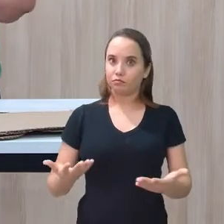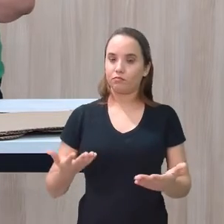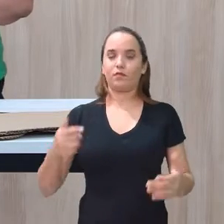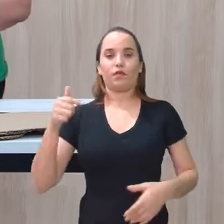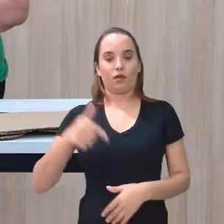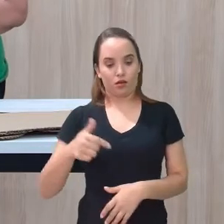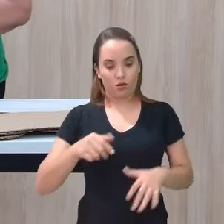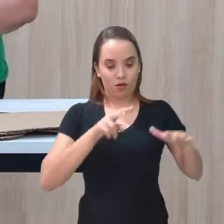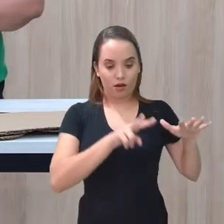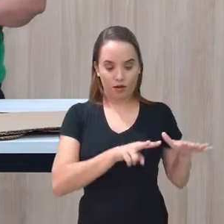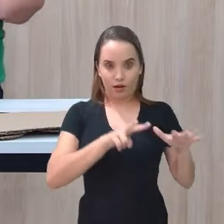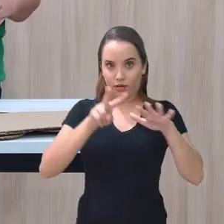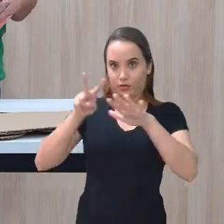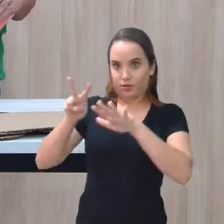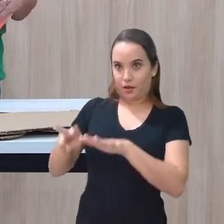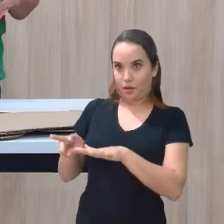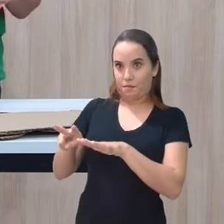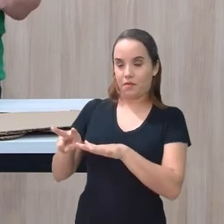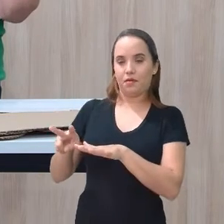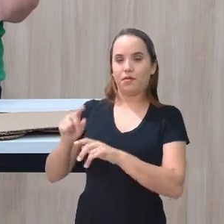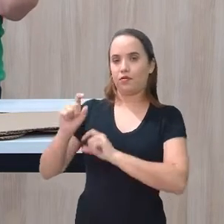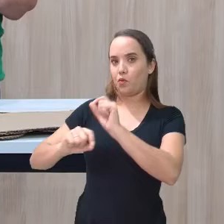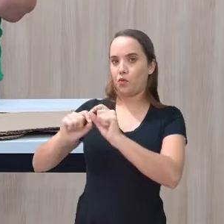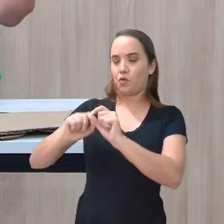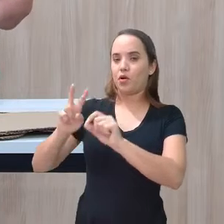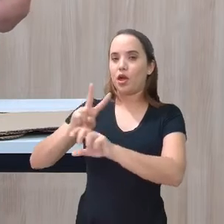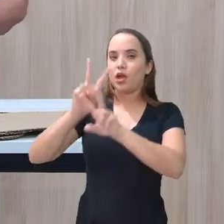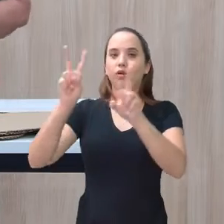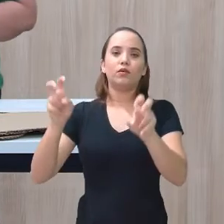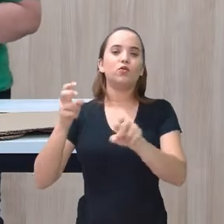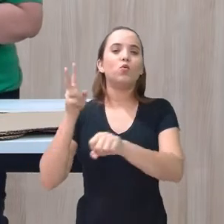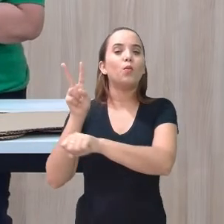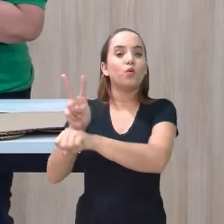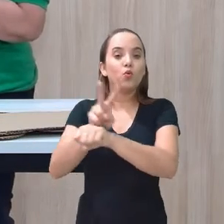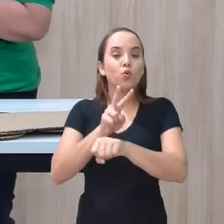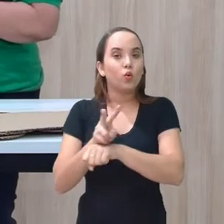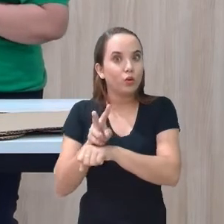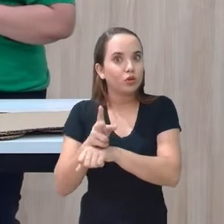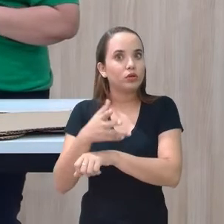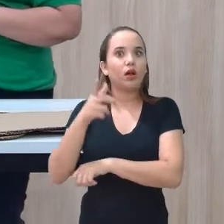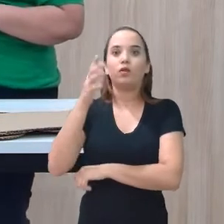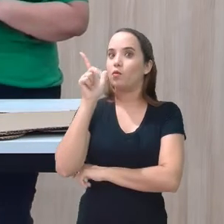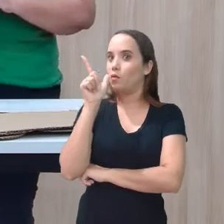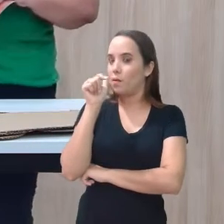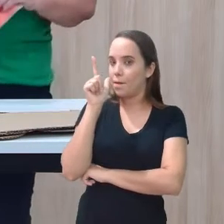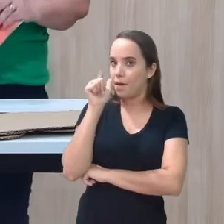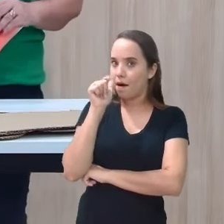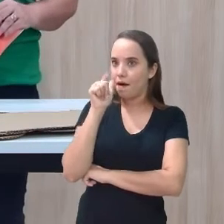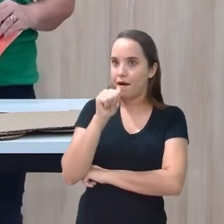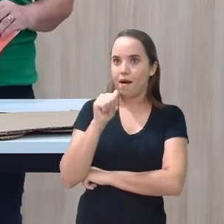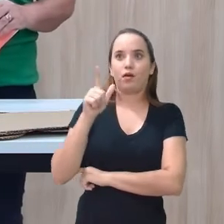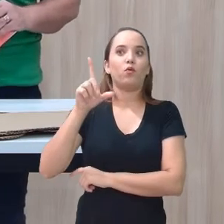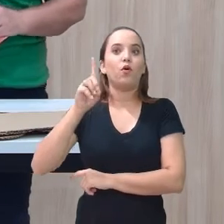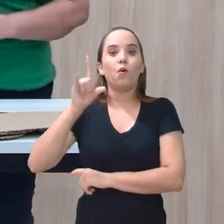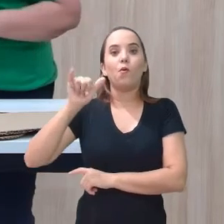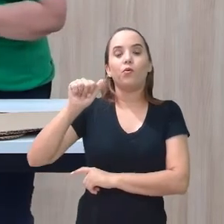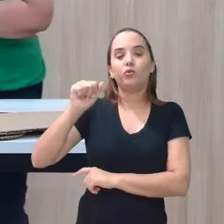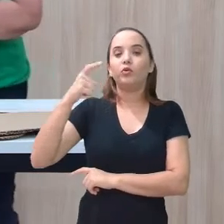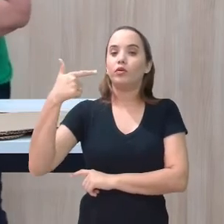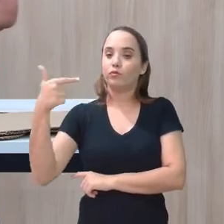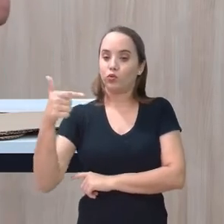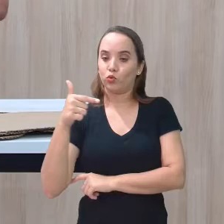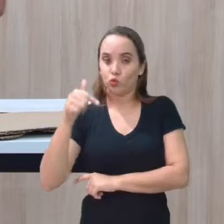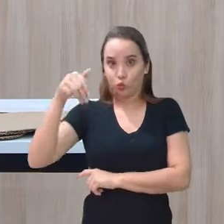na semana, né, em relação à água, o cuidado com a água. O dia 22 de março é o Dia Mundial da Água. E